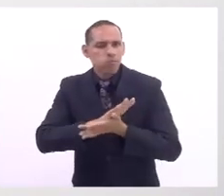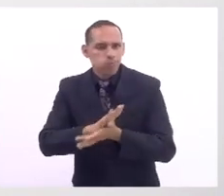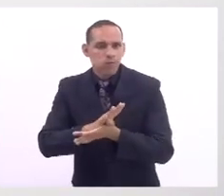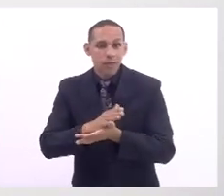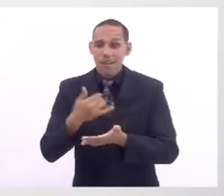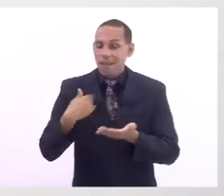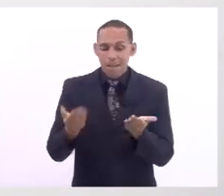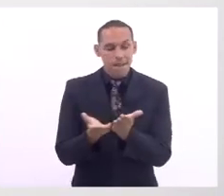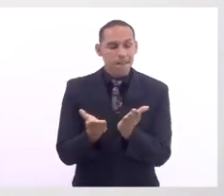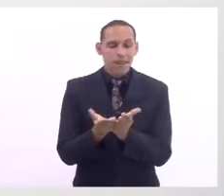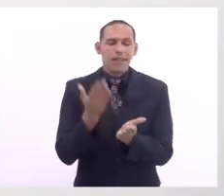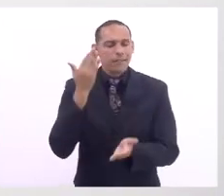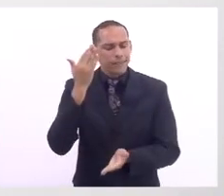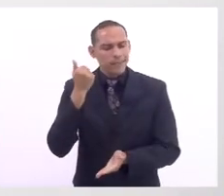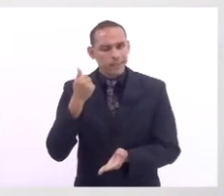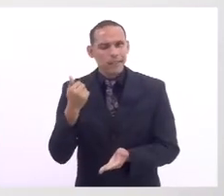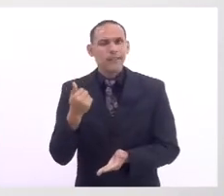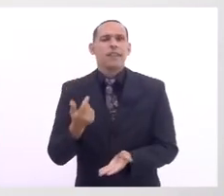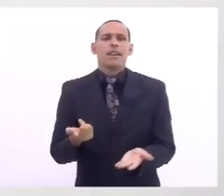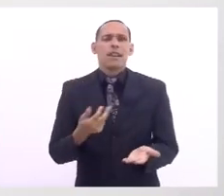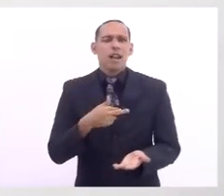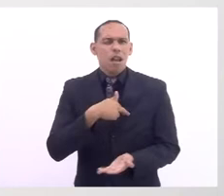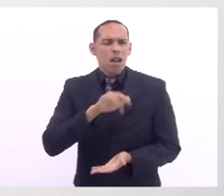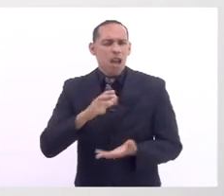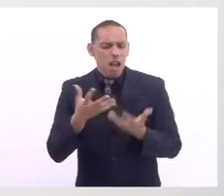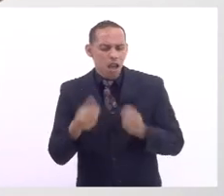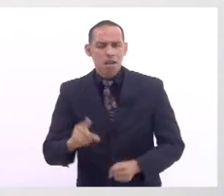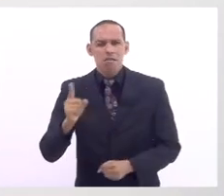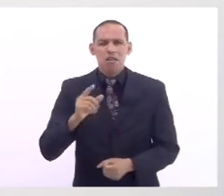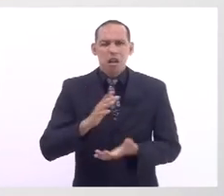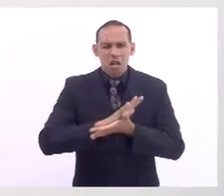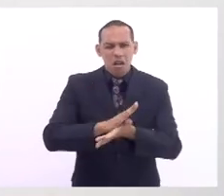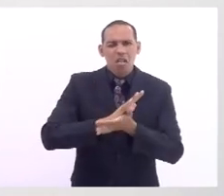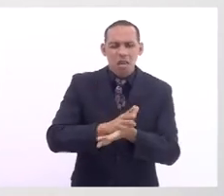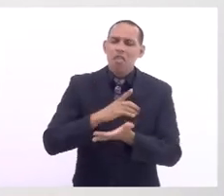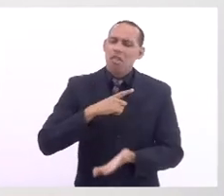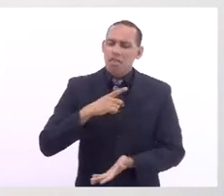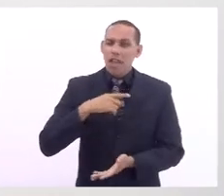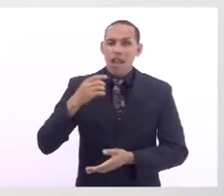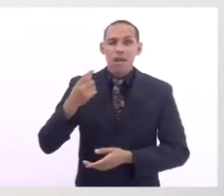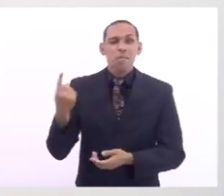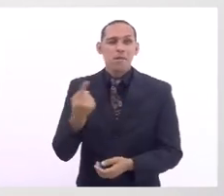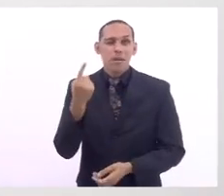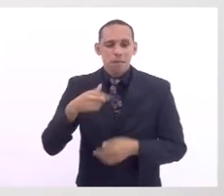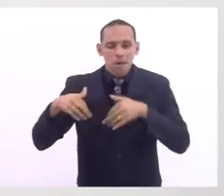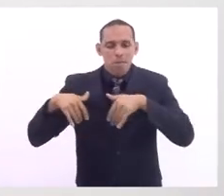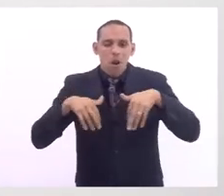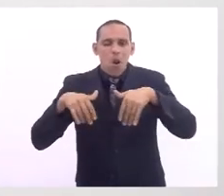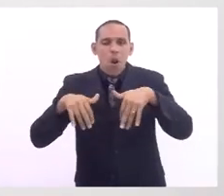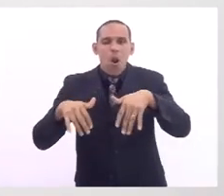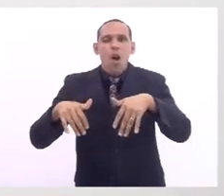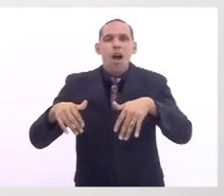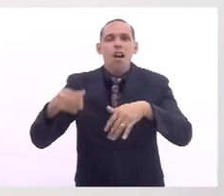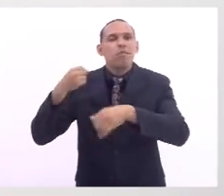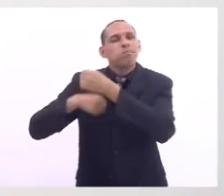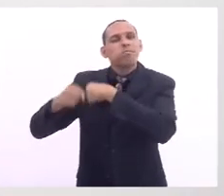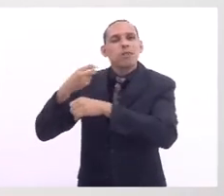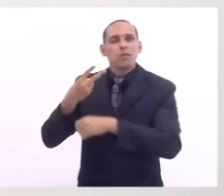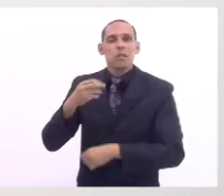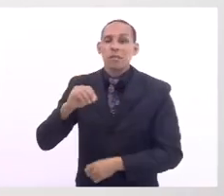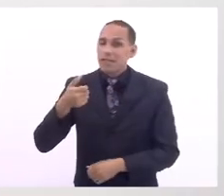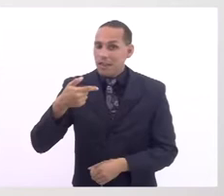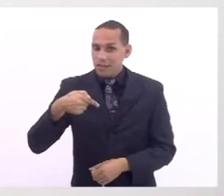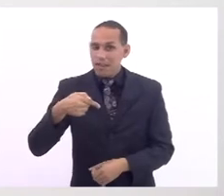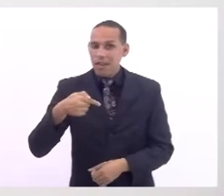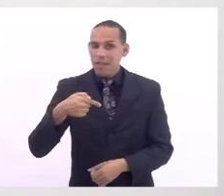intolerância imensa nós fizemos a primeira caminhada em 2016 na zona oeste 2017 na zona